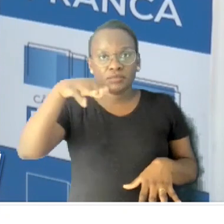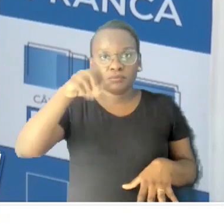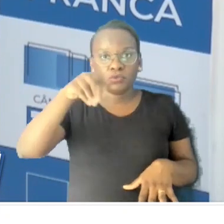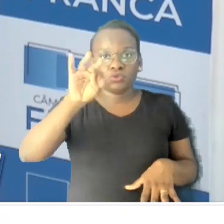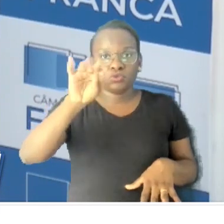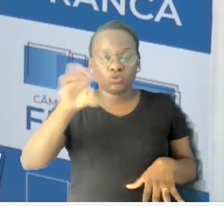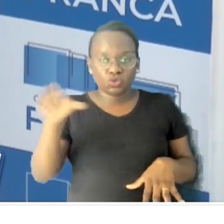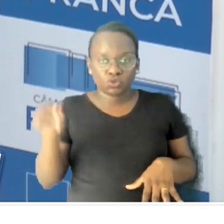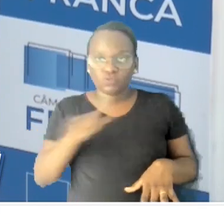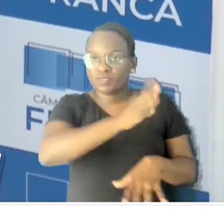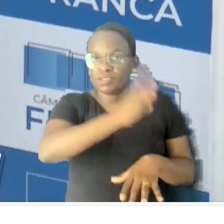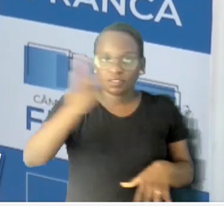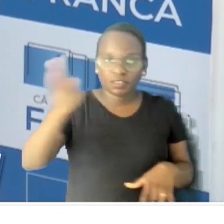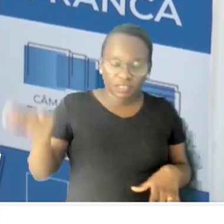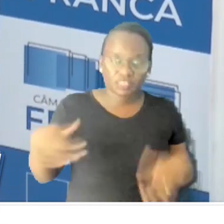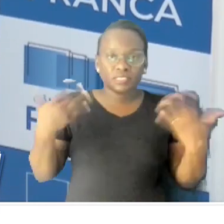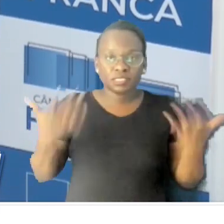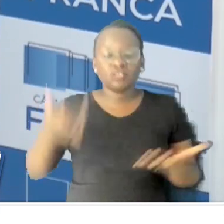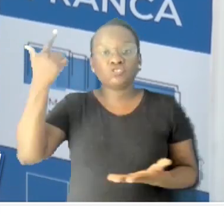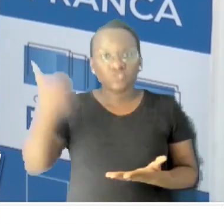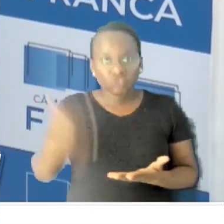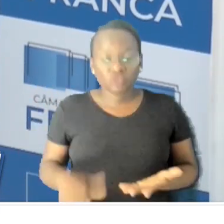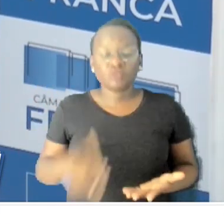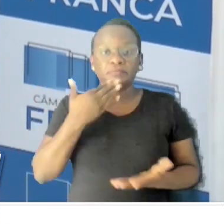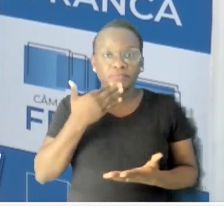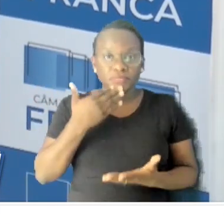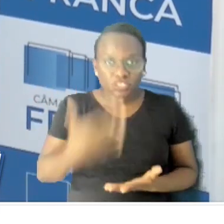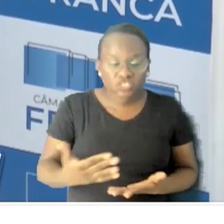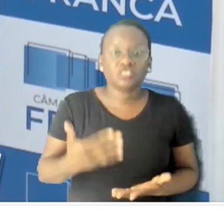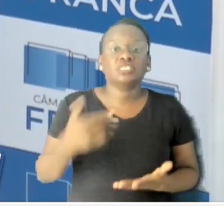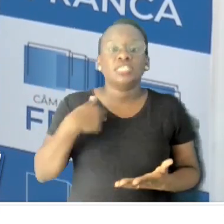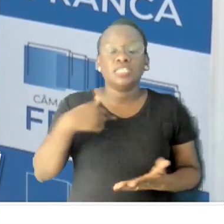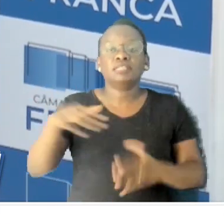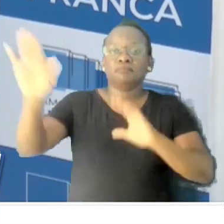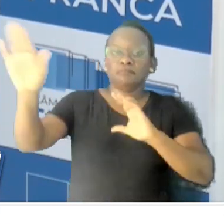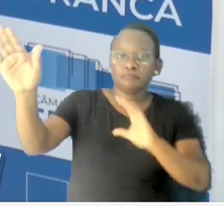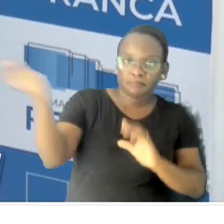Então, reforçamos e pedimos que ele mandasse